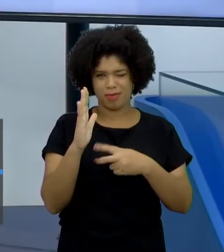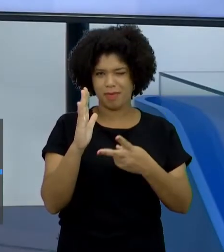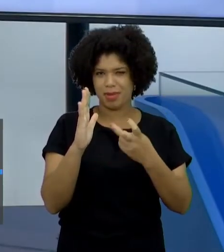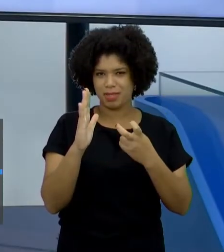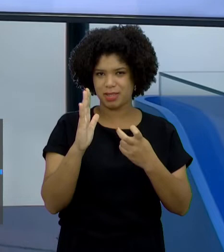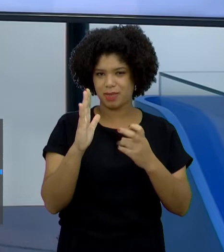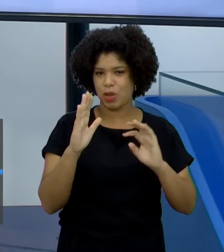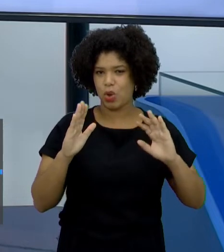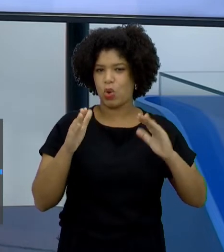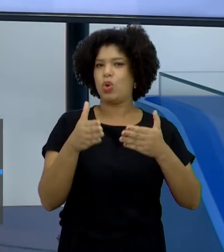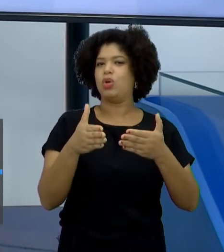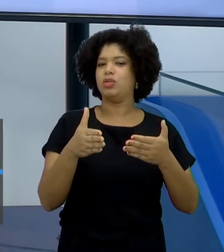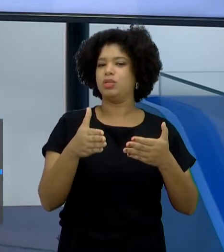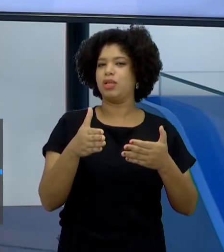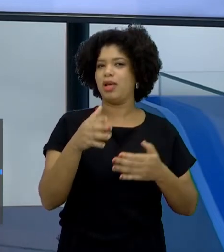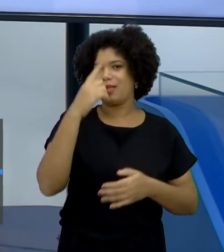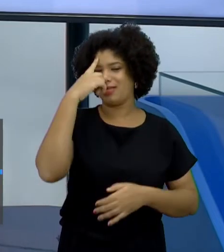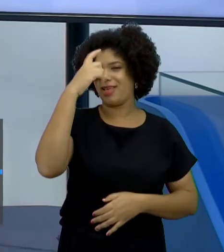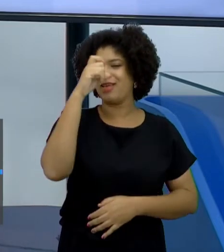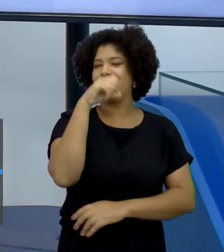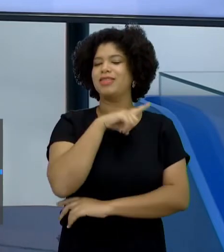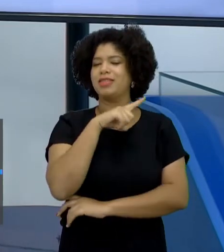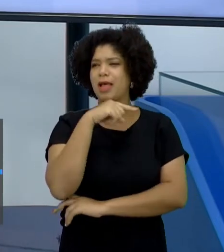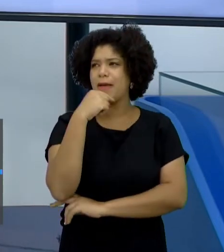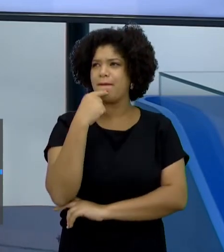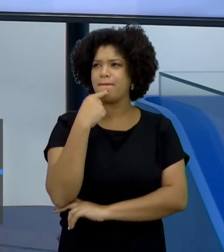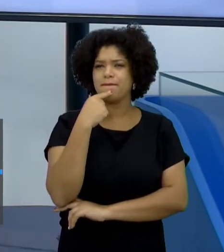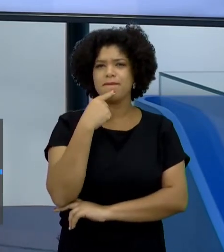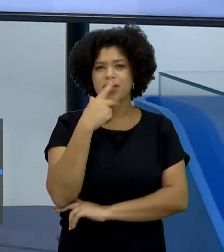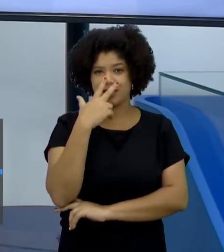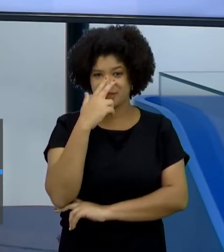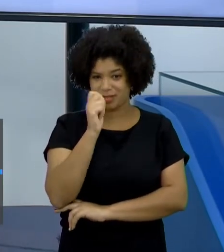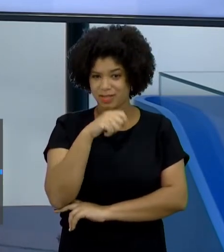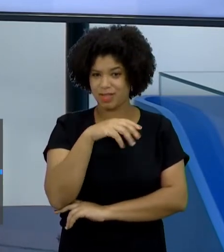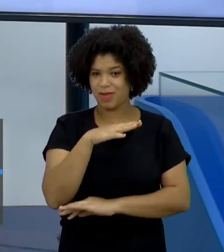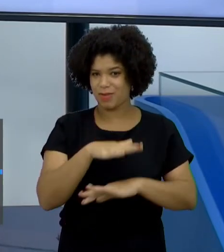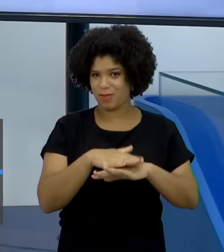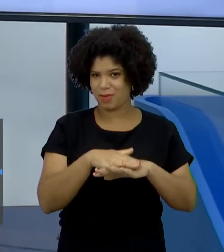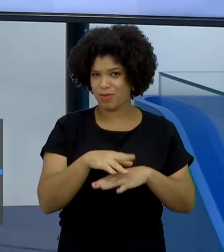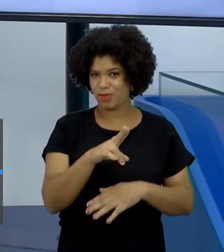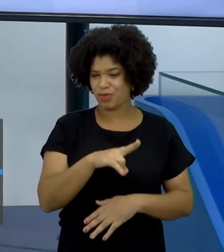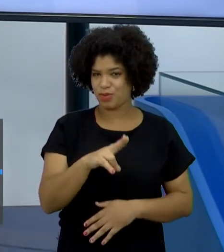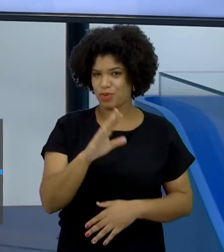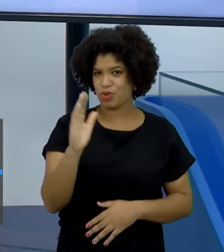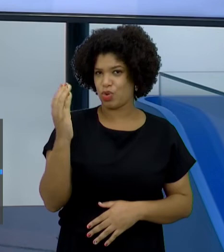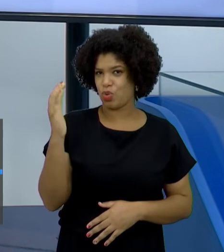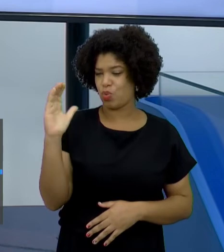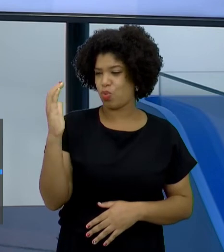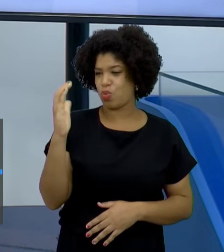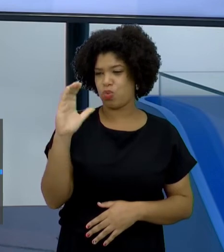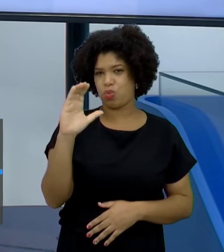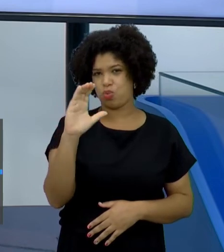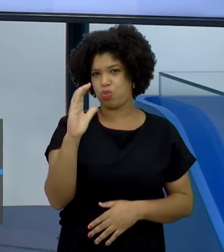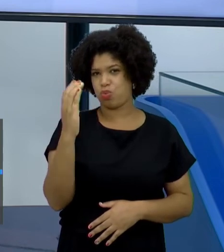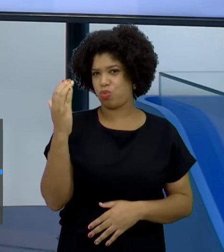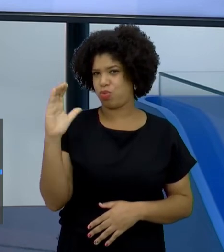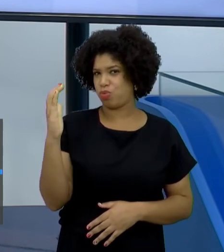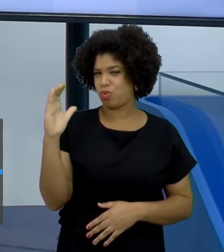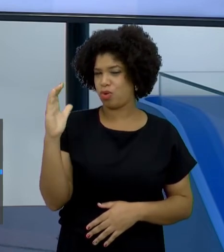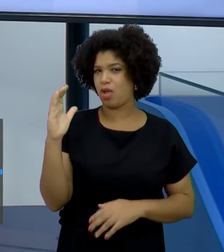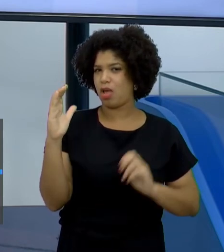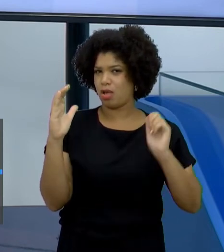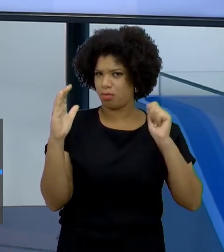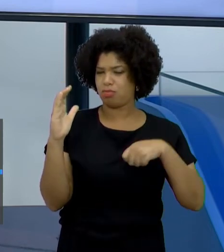alguma ideia sensacional para você, de repente, fazer uso do espelho côncavo e